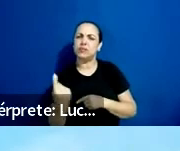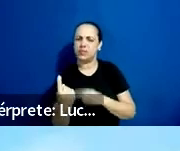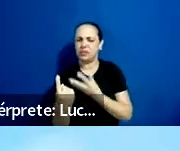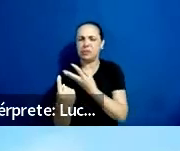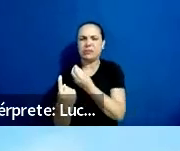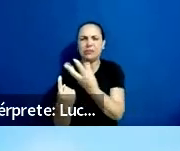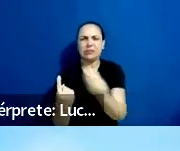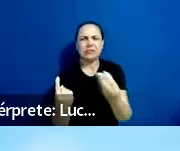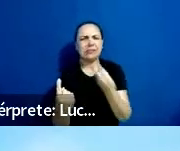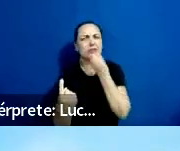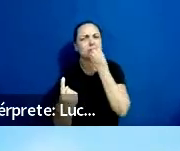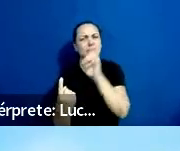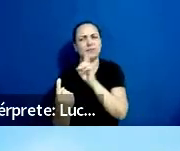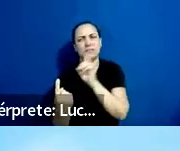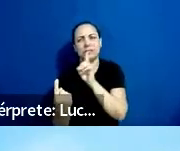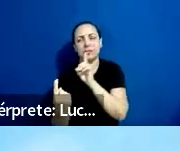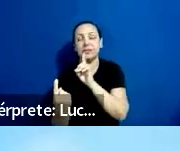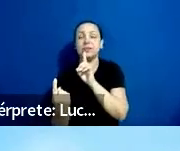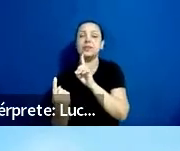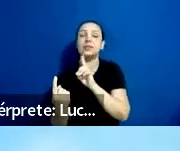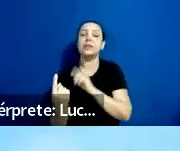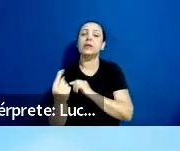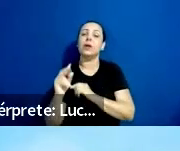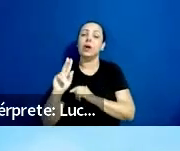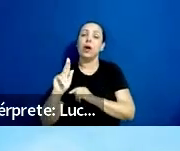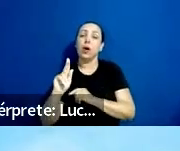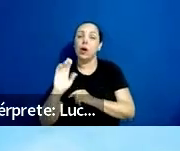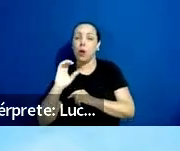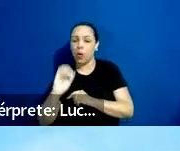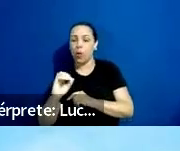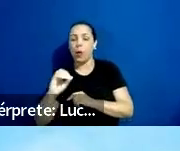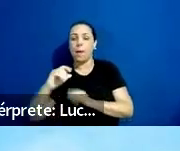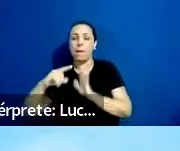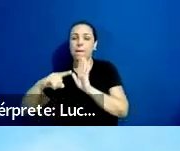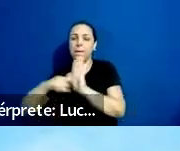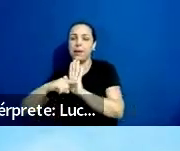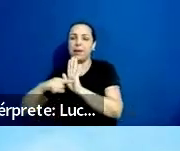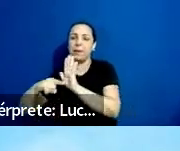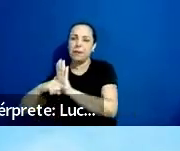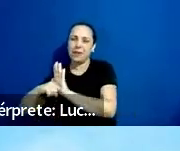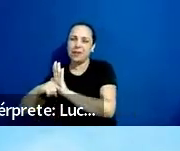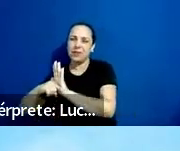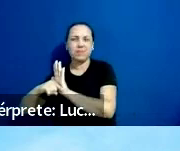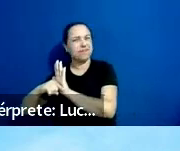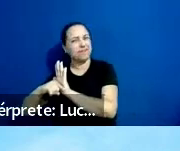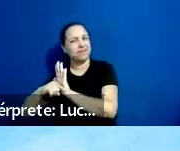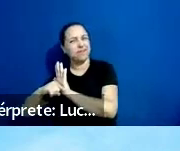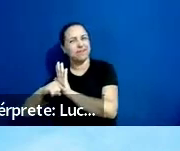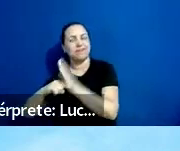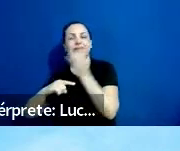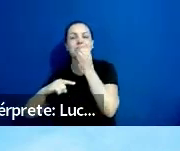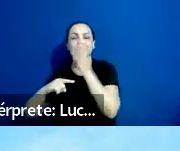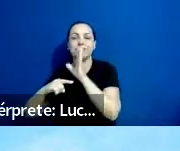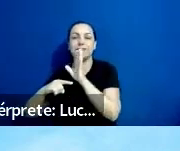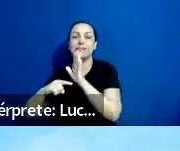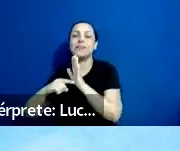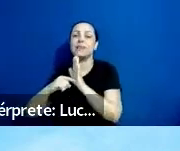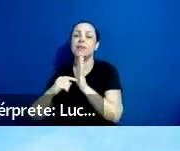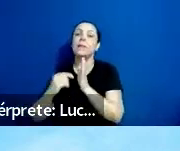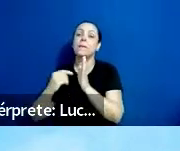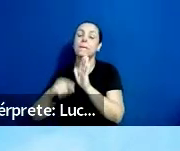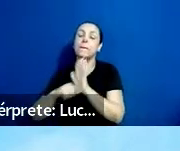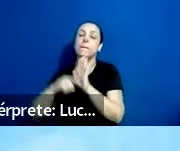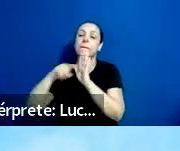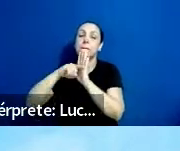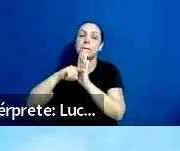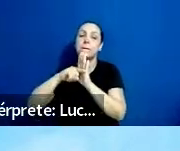nosso aquário, é representado pelo O-, que são negativos bivalentes. Com os íons de